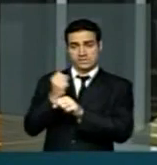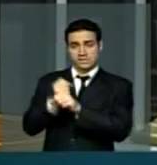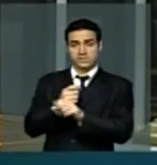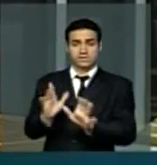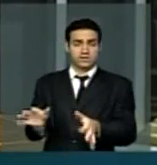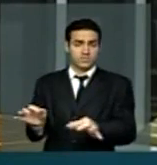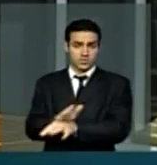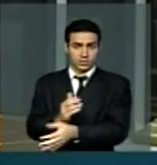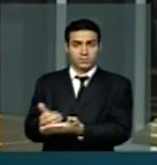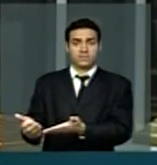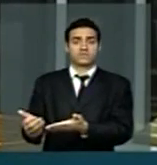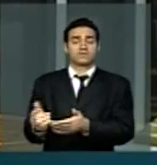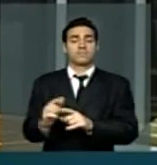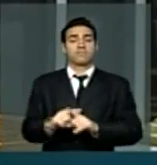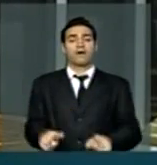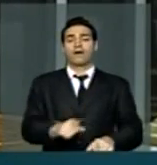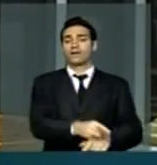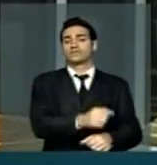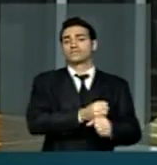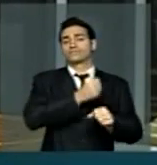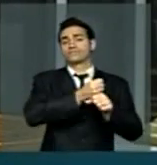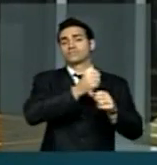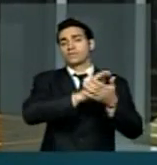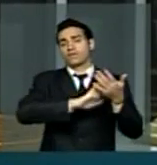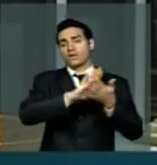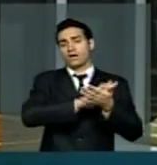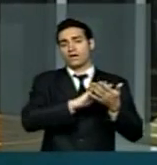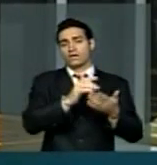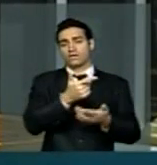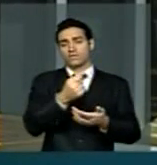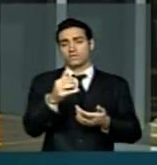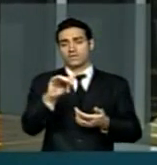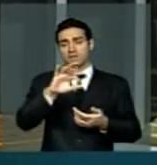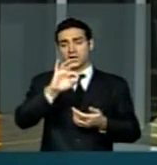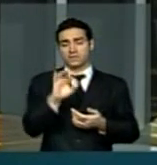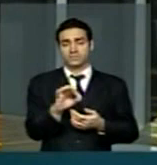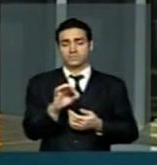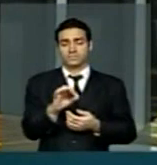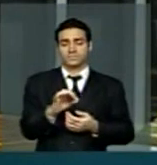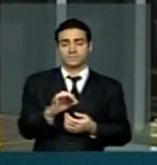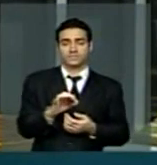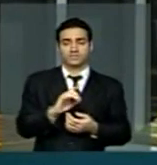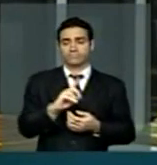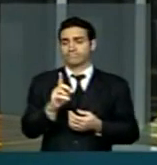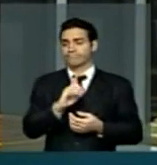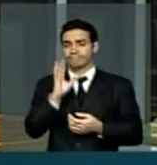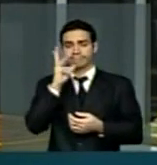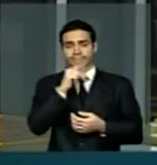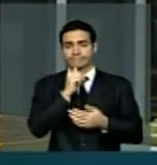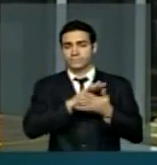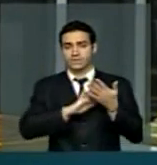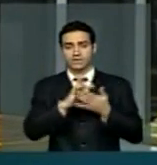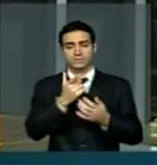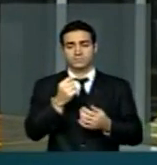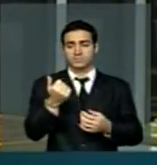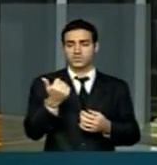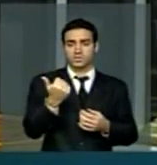e a obra não começa em 2010, não começa em